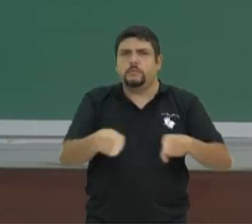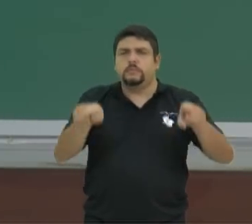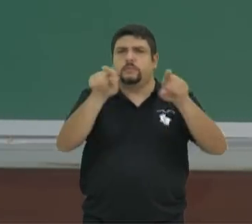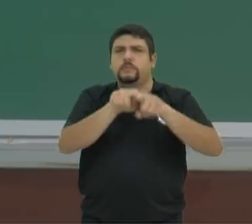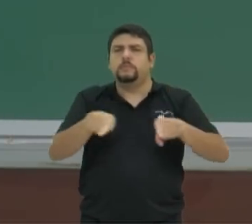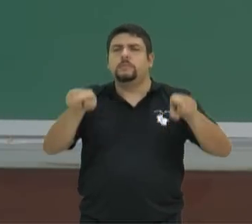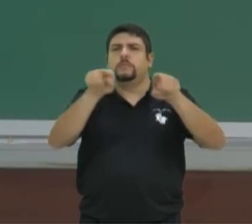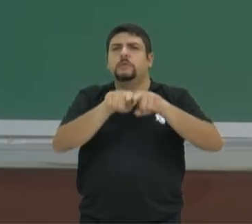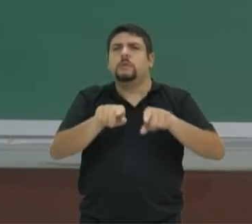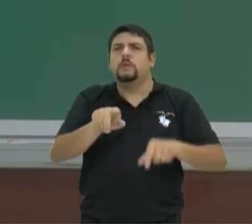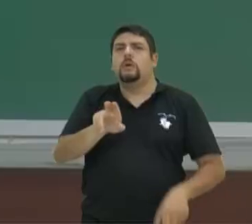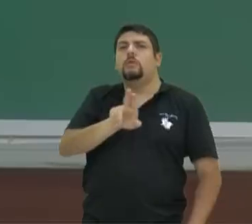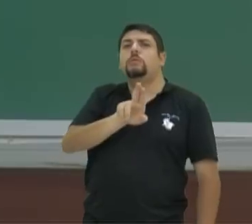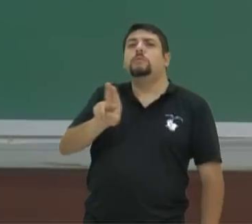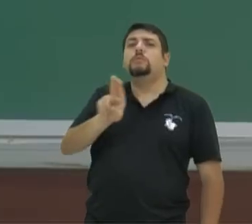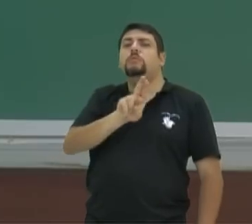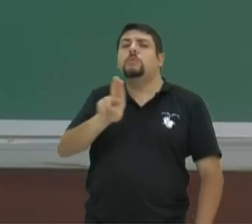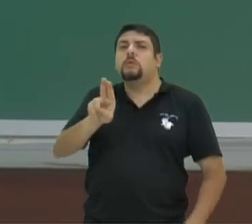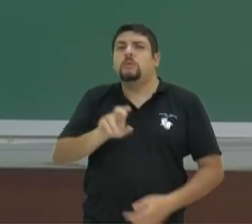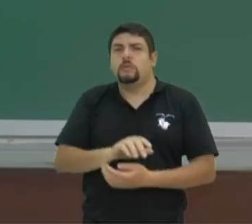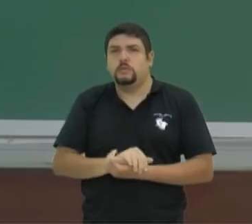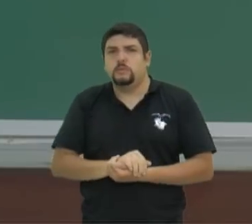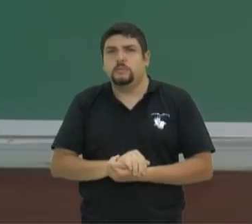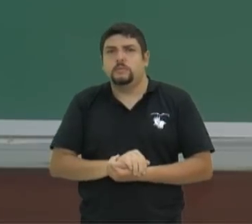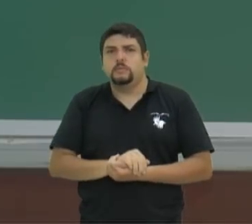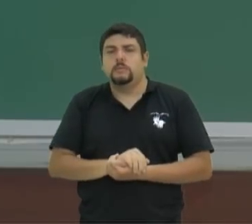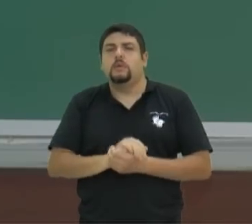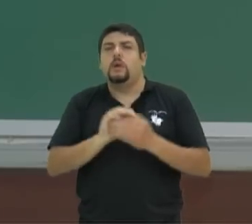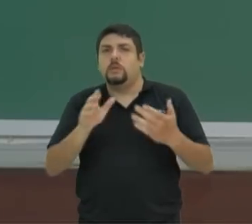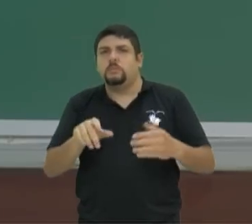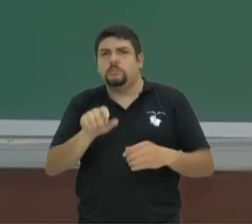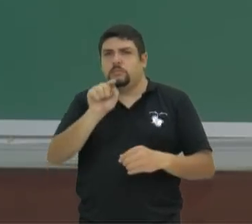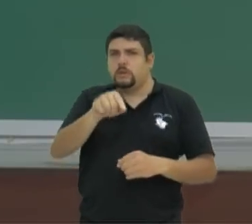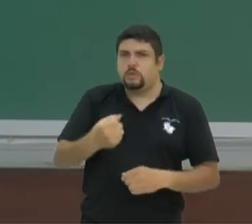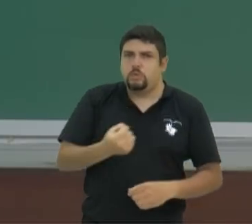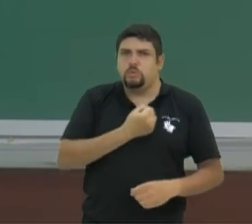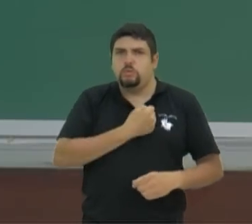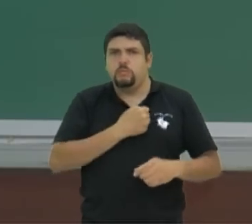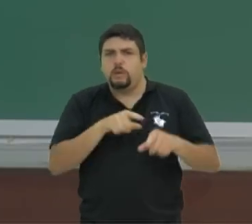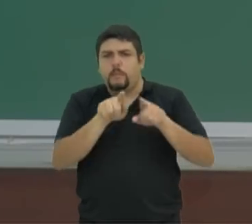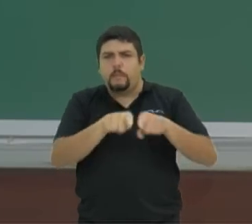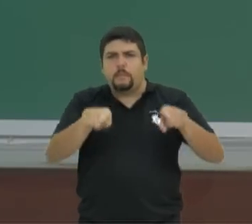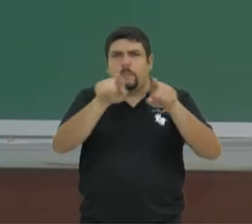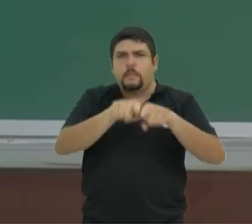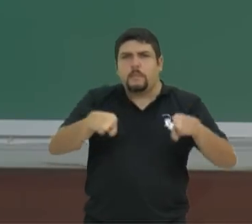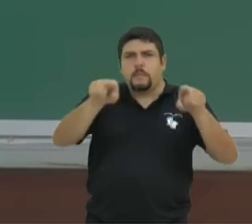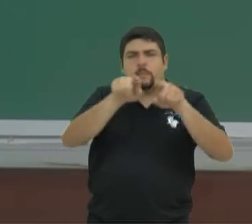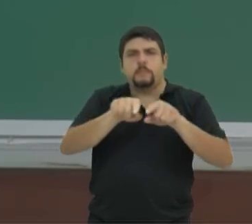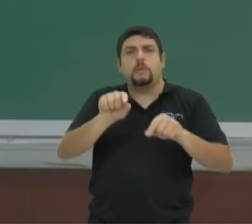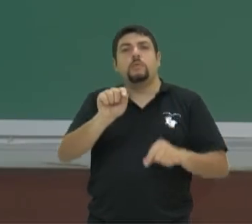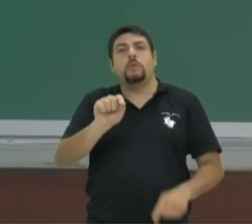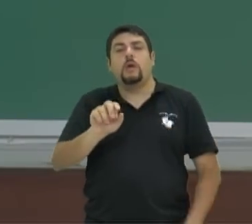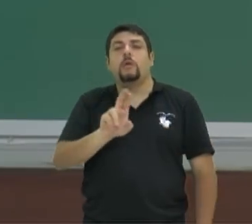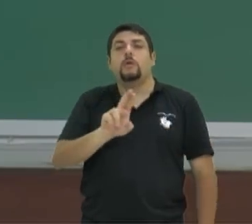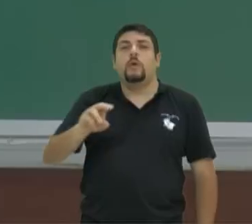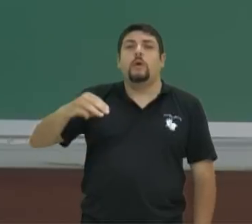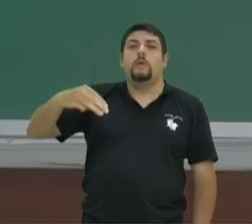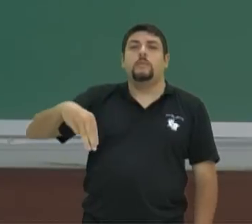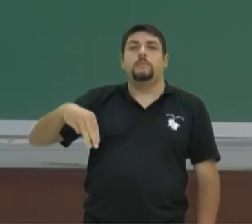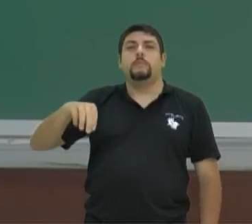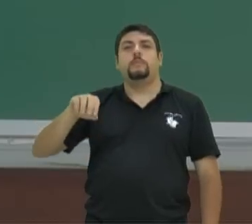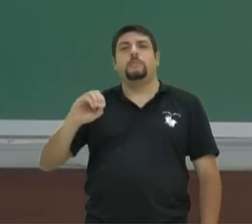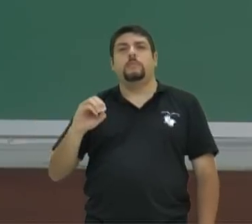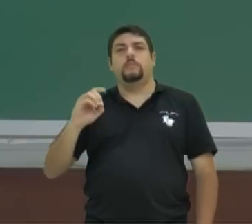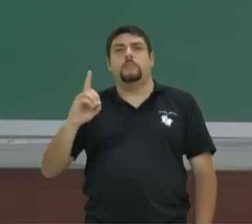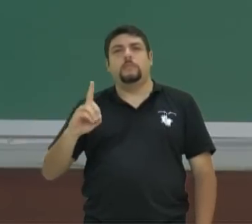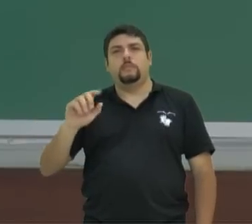Quem que possui maior frequência absoluta? É aquele que aparece mais. É aquele que está onde? Está na moda, né? Lembra que a gente já conversou?